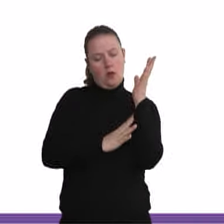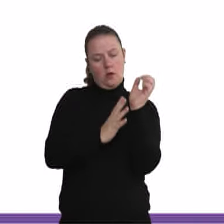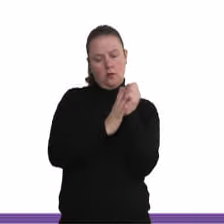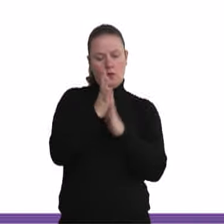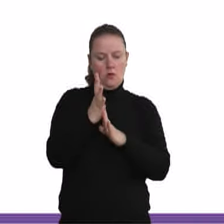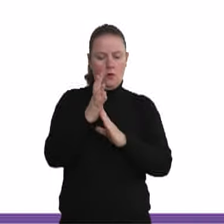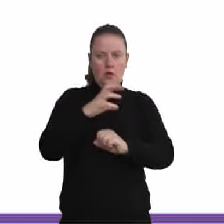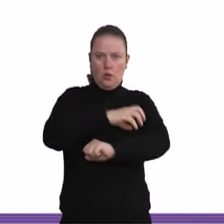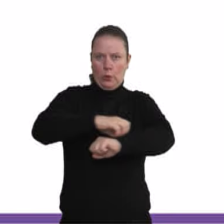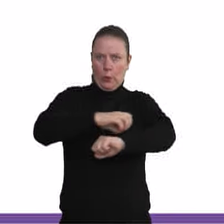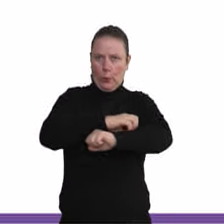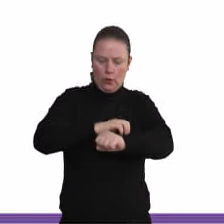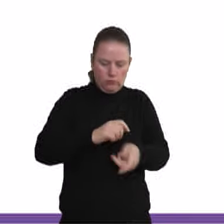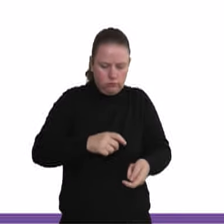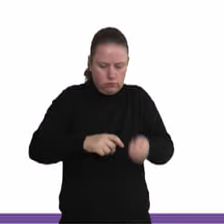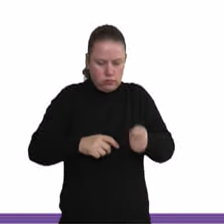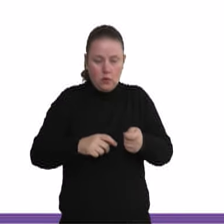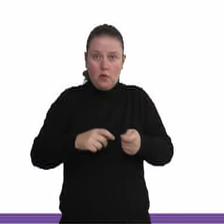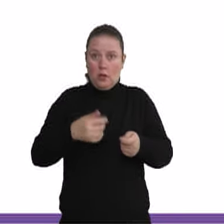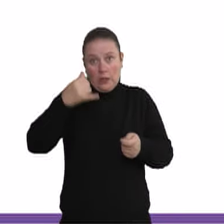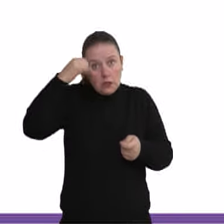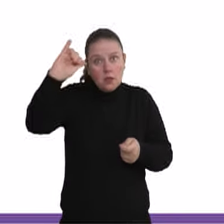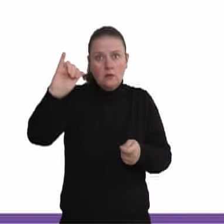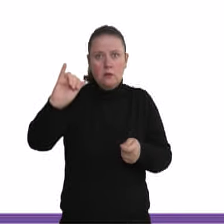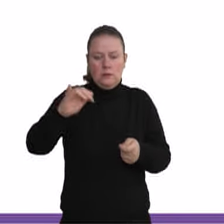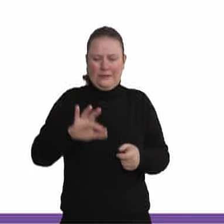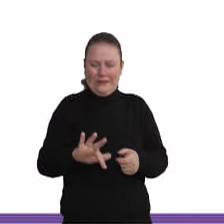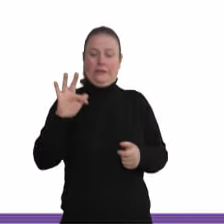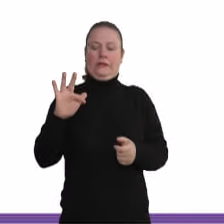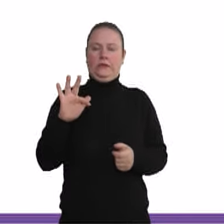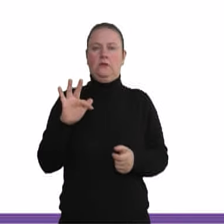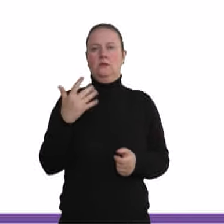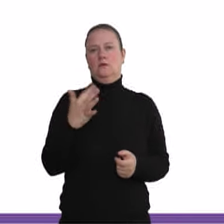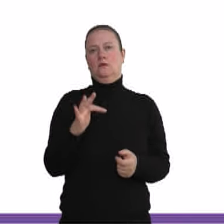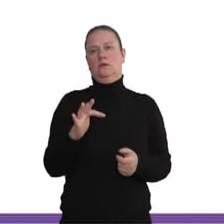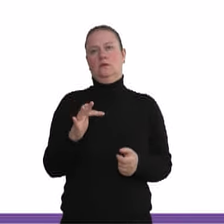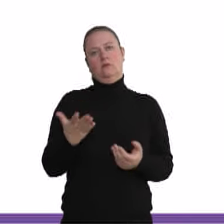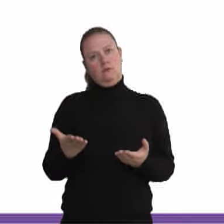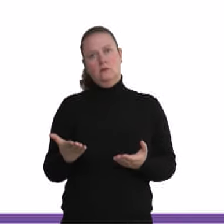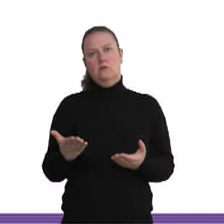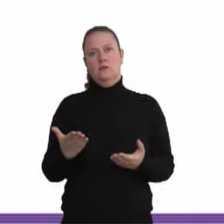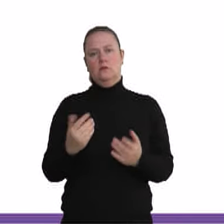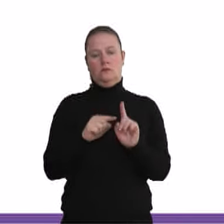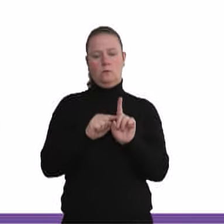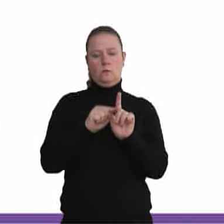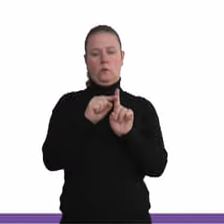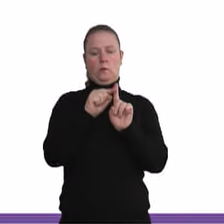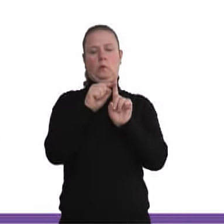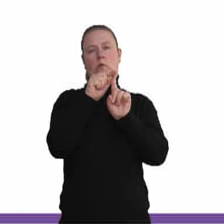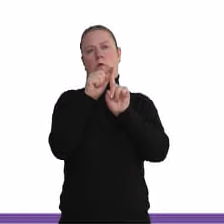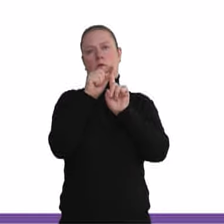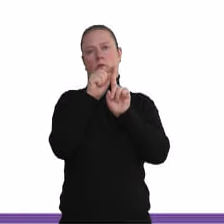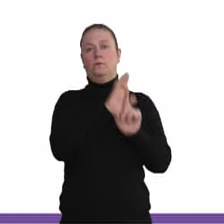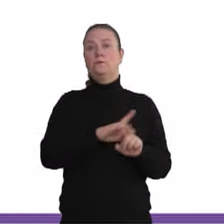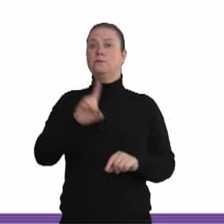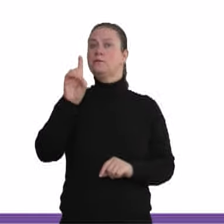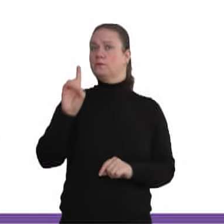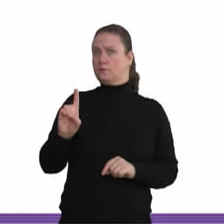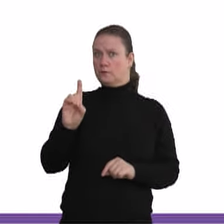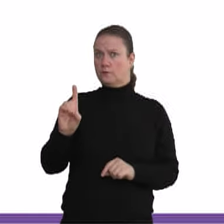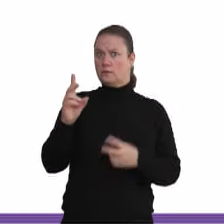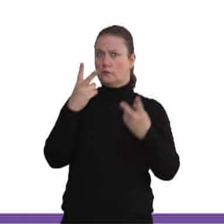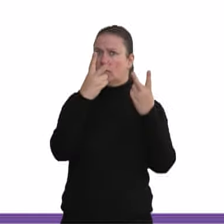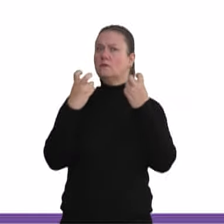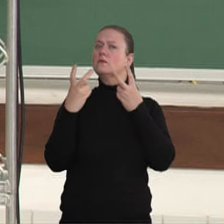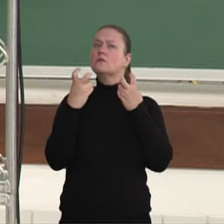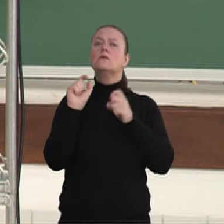assim, justamente para você não ter um contato direto com a temperatura elevada dessa barra. À direita, então,